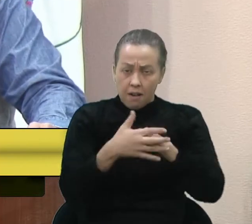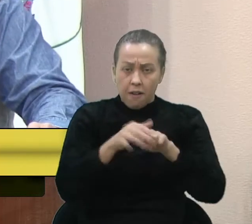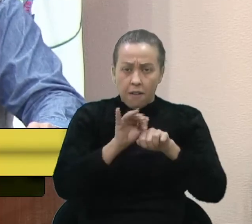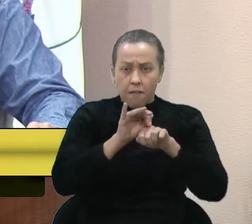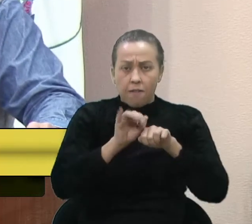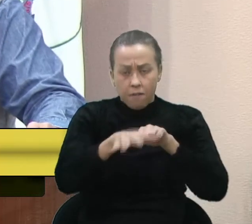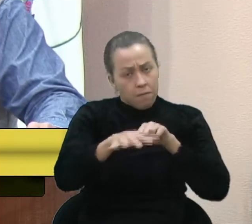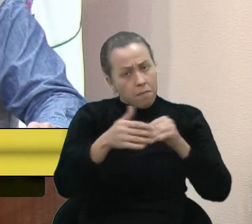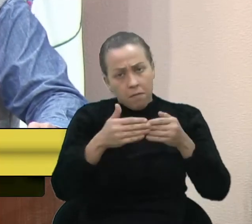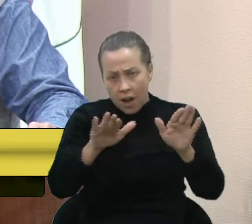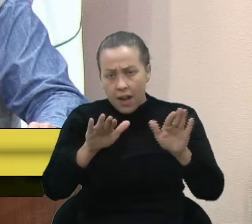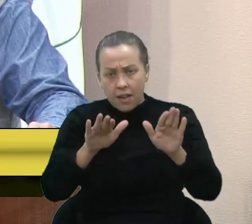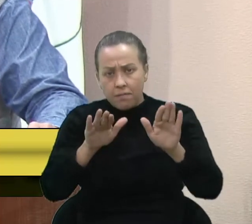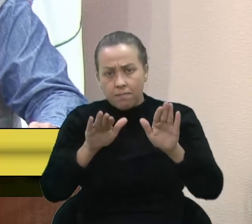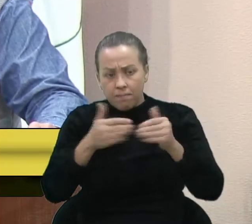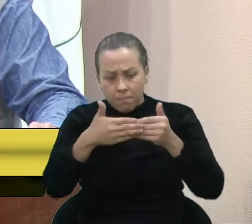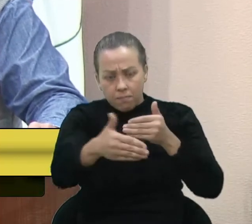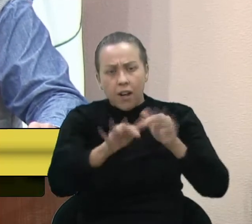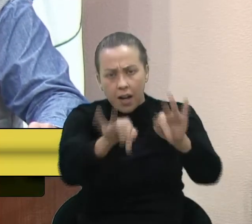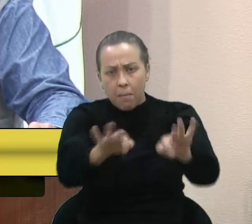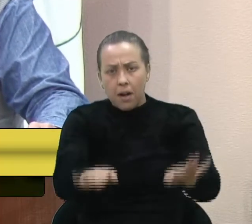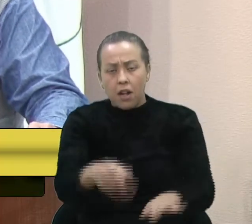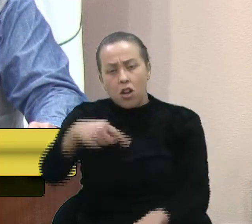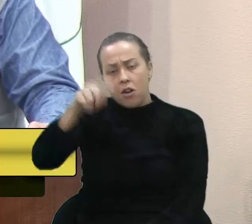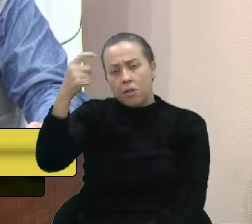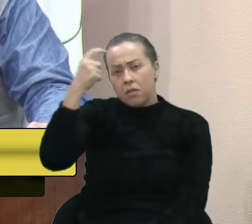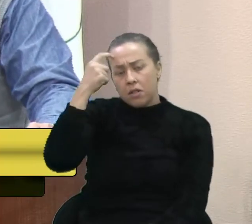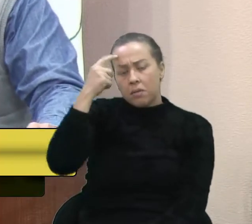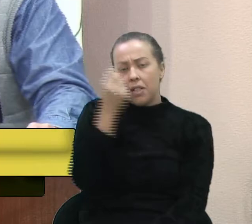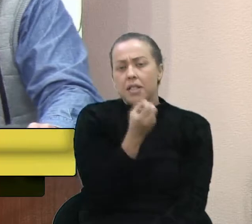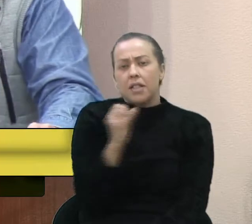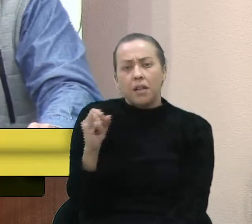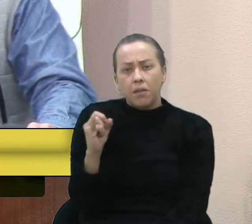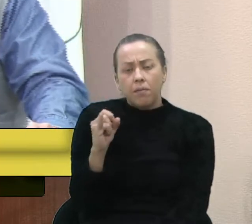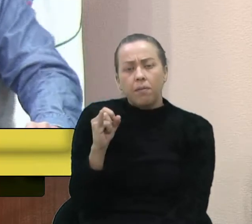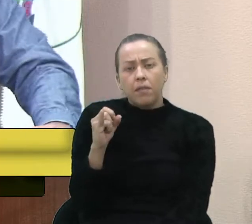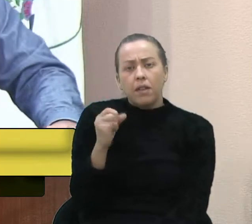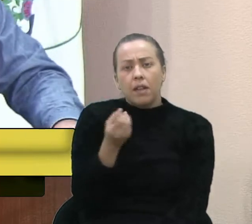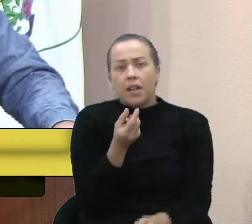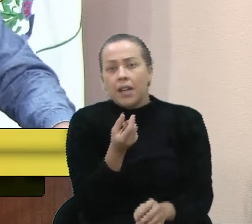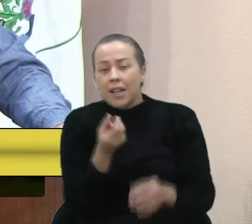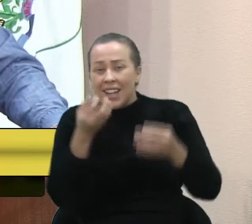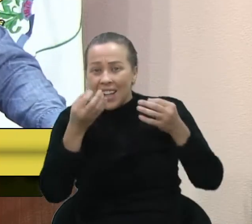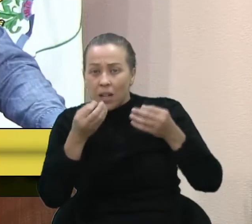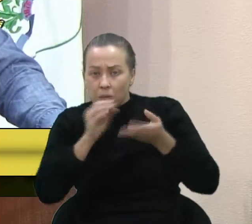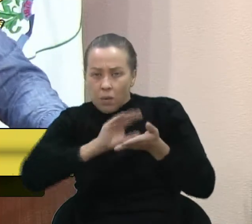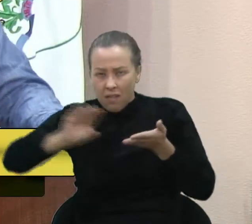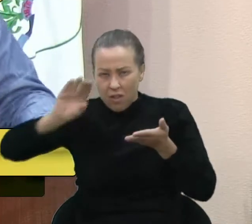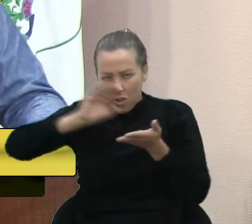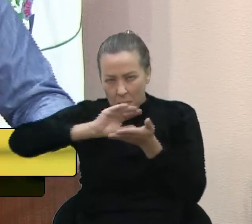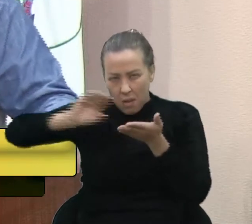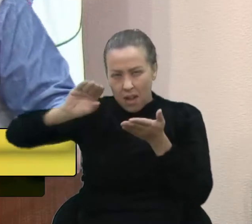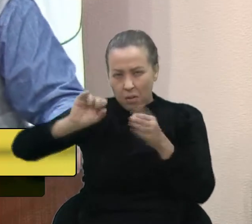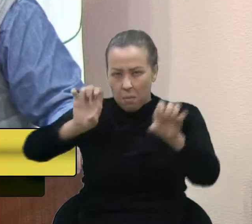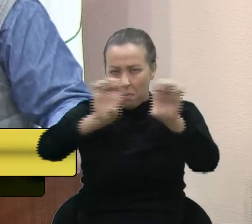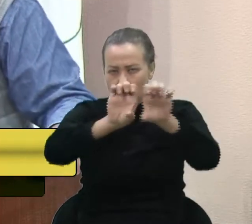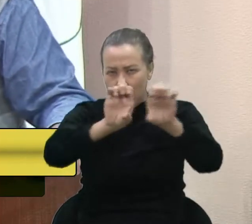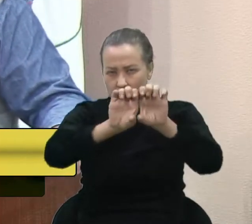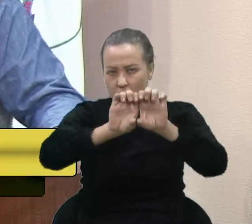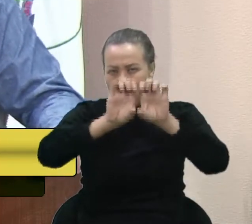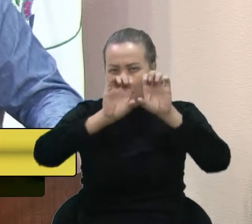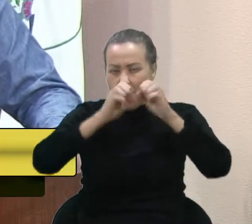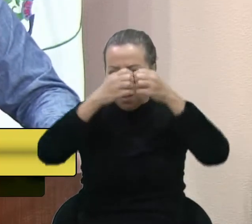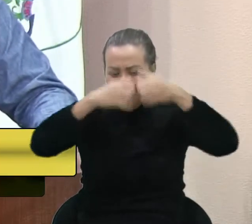mais cedo ou mais tarde. E aí nós precisamos saber se os investimentos necessários para a infraestrutura nas escolas